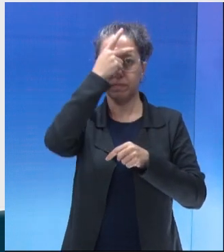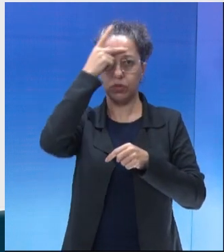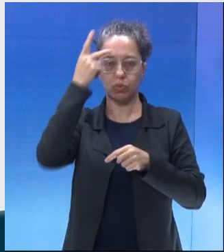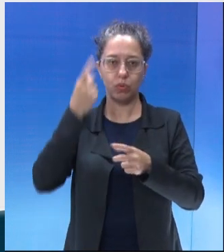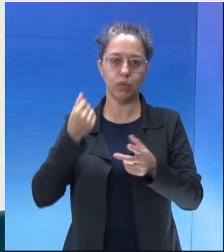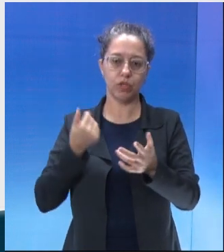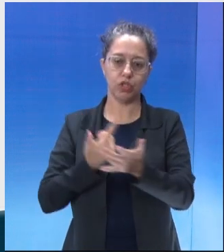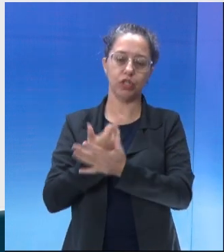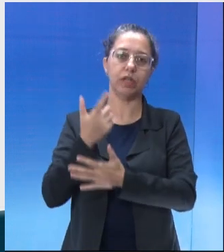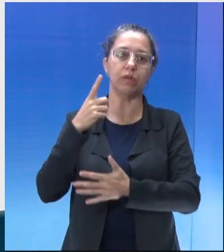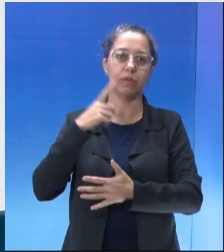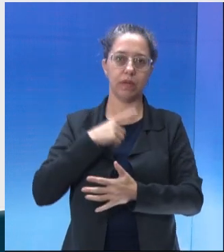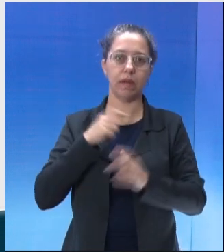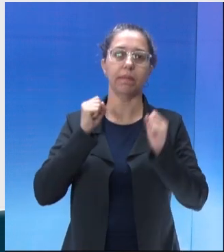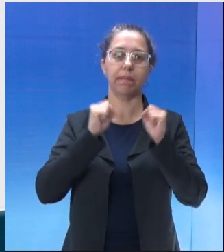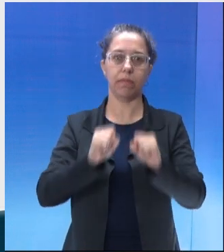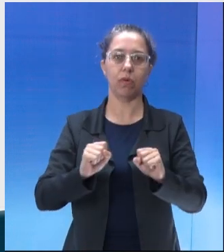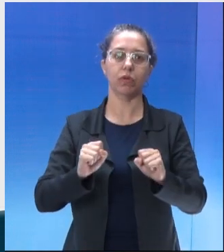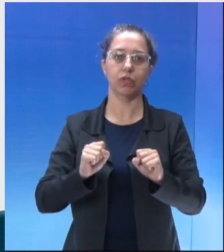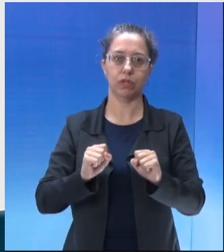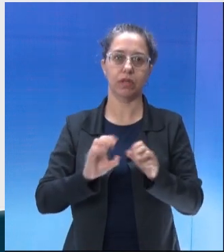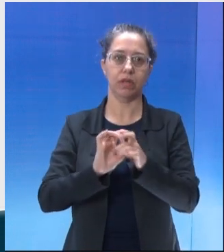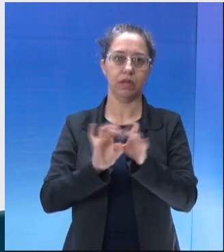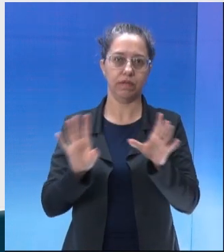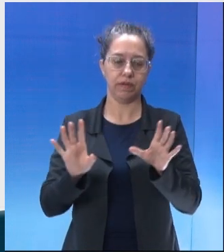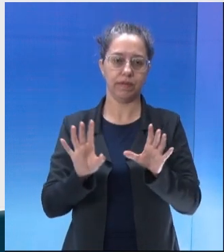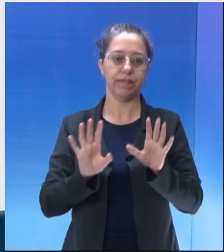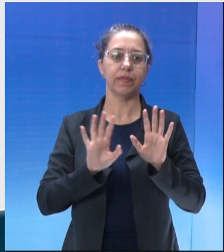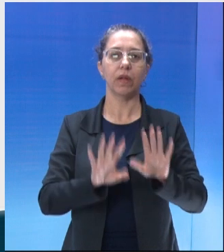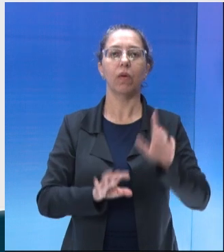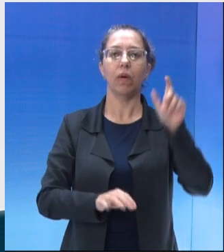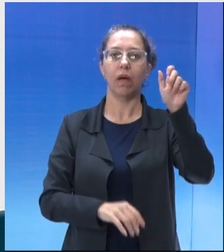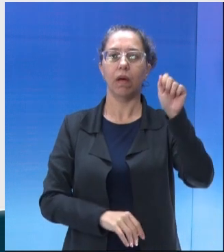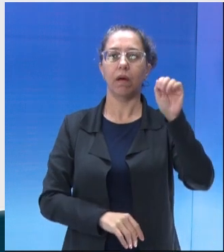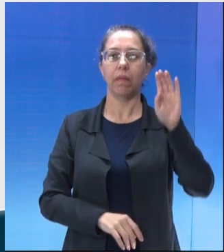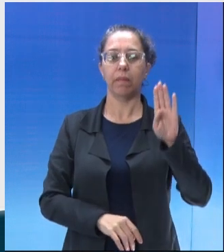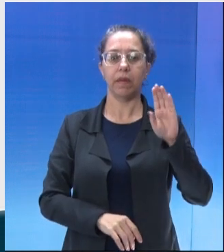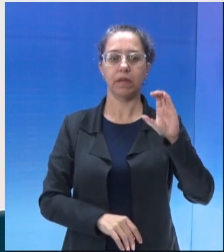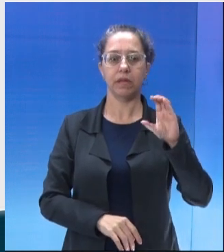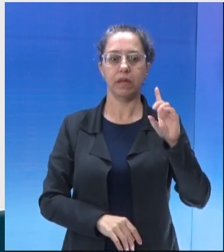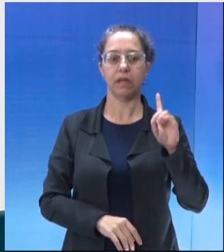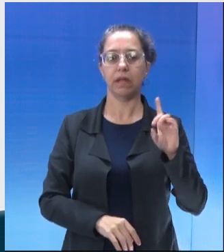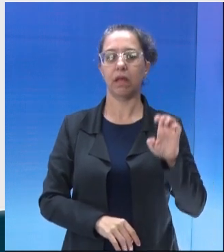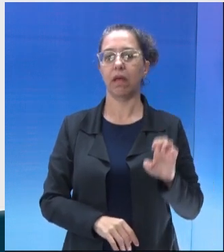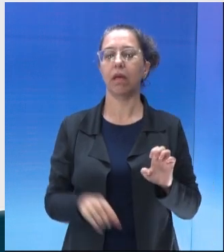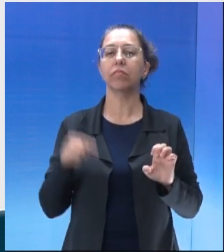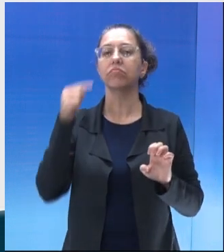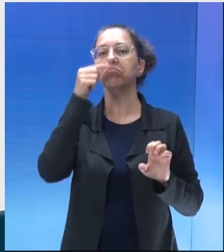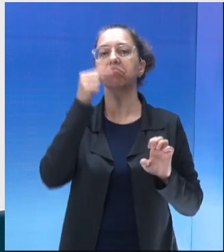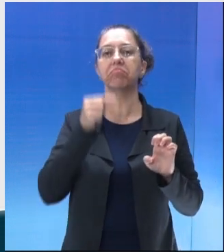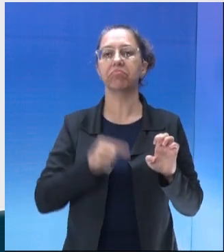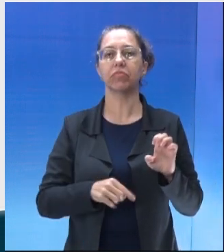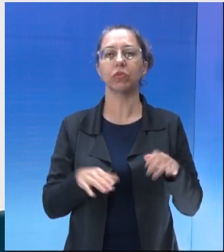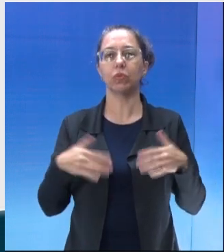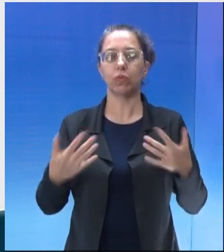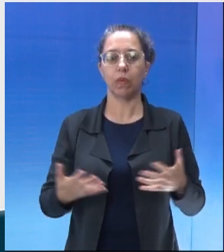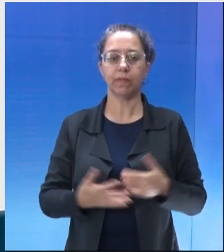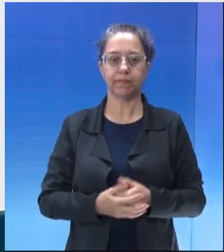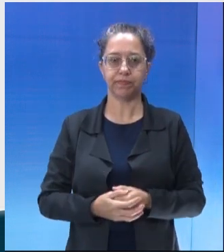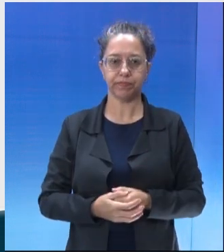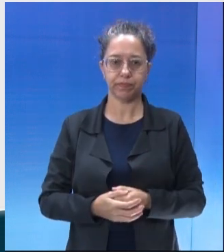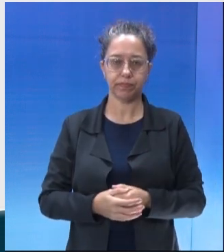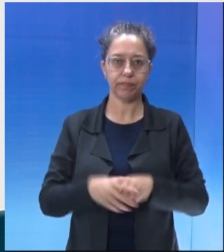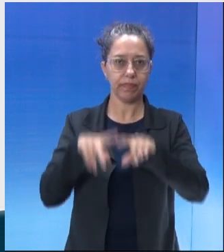beleza. Então, quais são as assertivas que vêm aqui? O fato legal evidenciado no texto acentuou o processo de